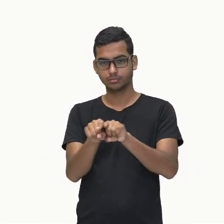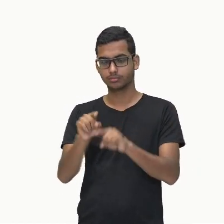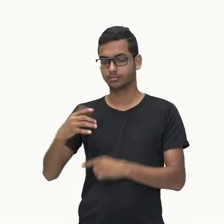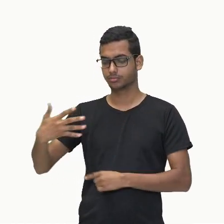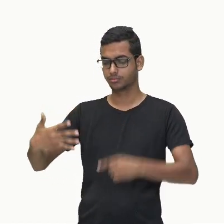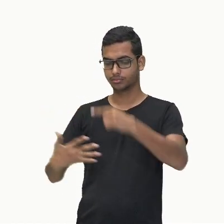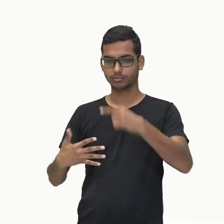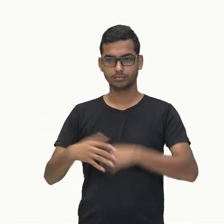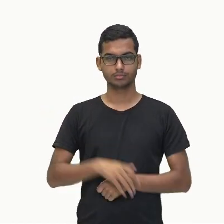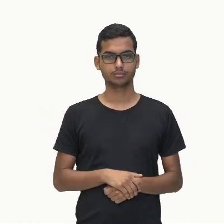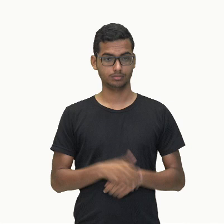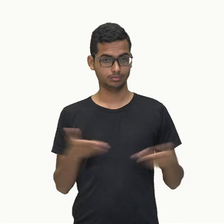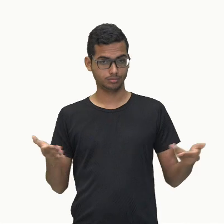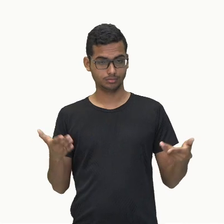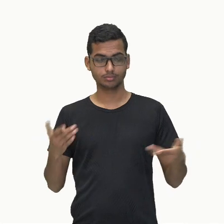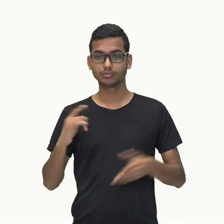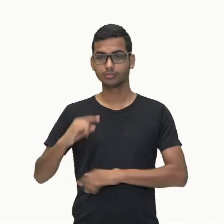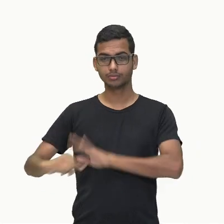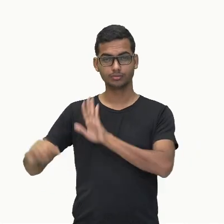o menos 2.